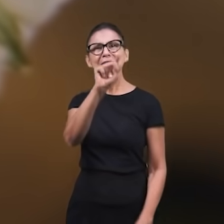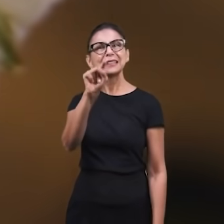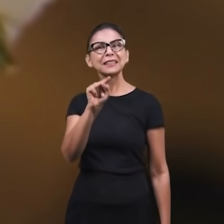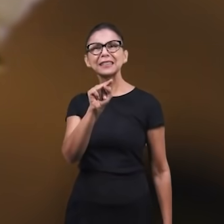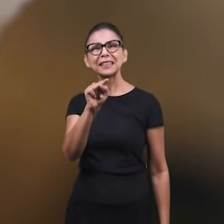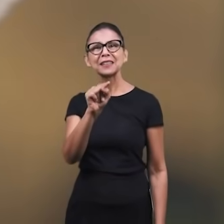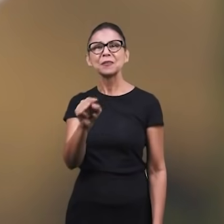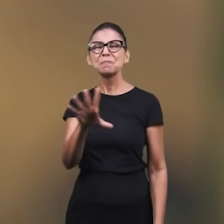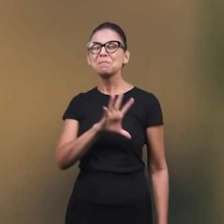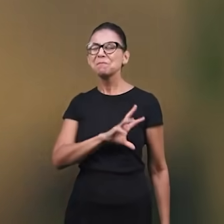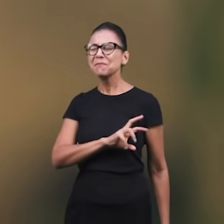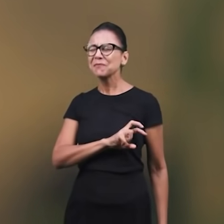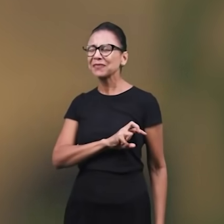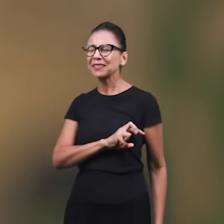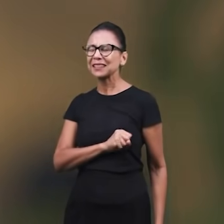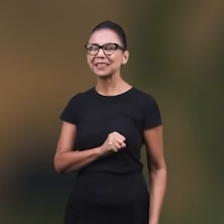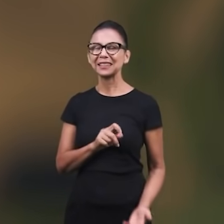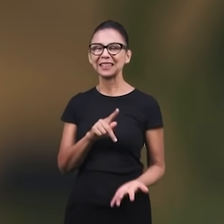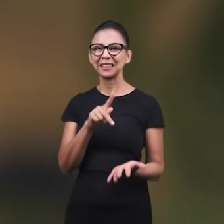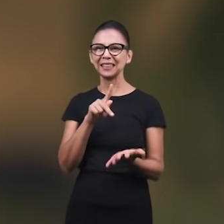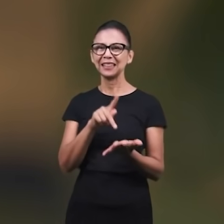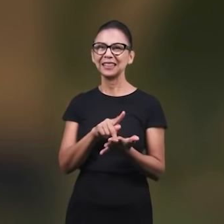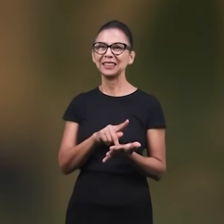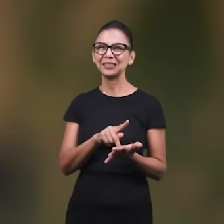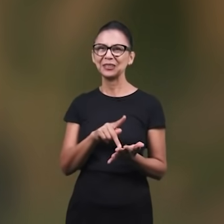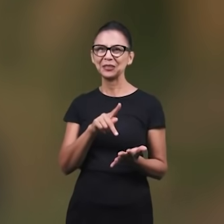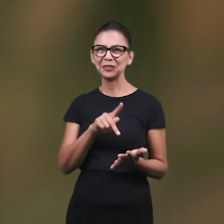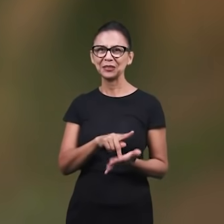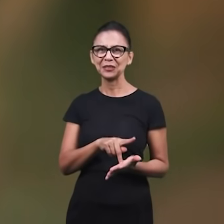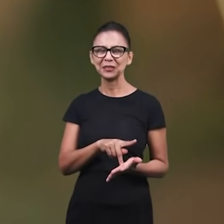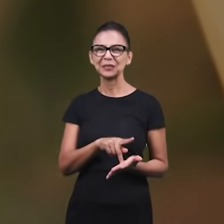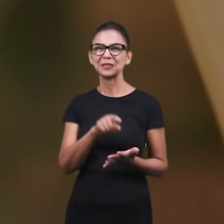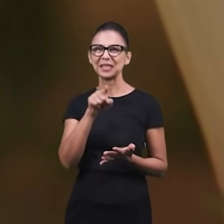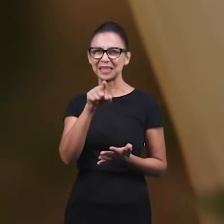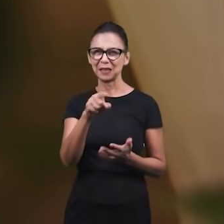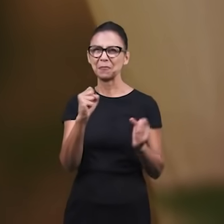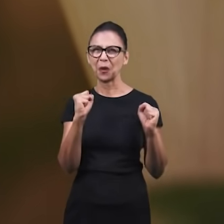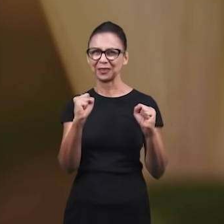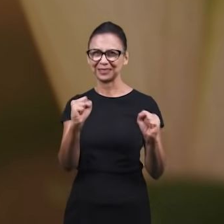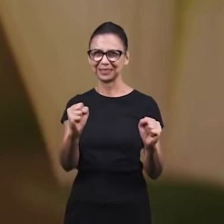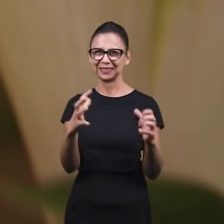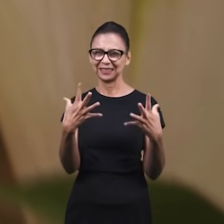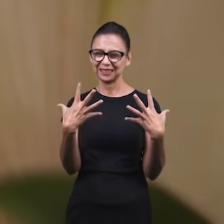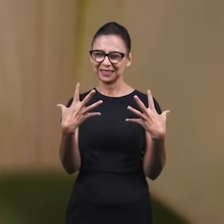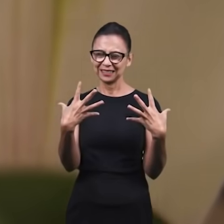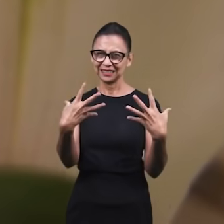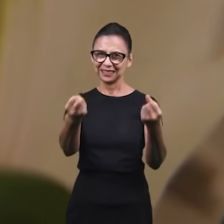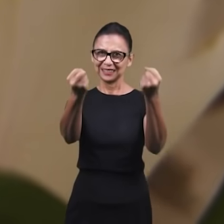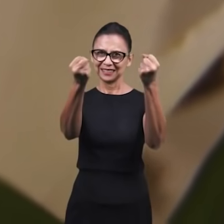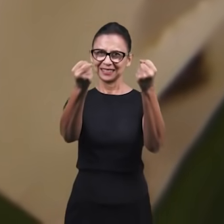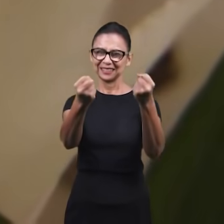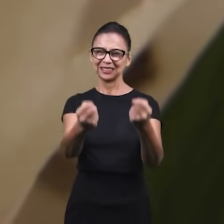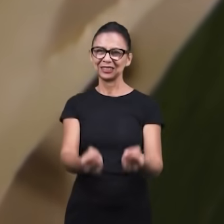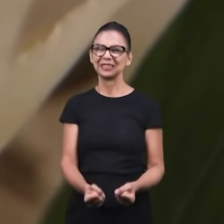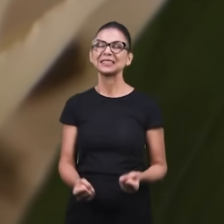o amor verdadeiro que o homem